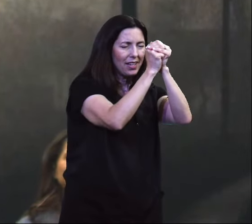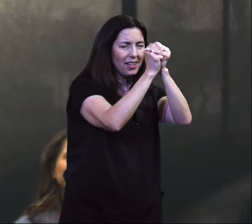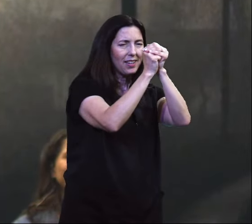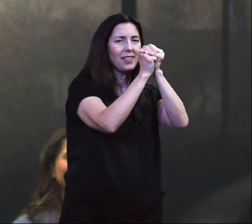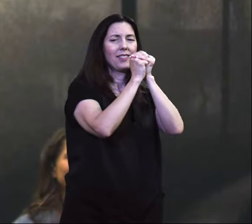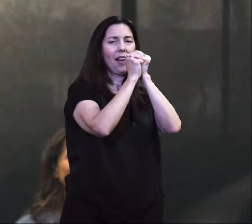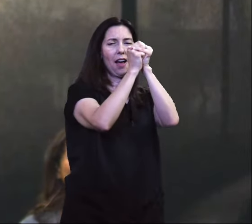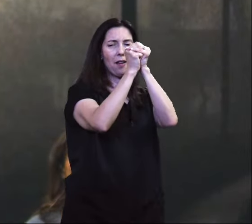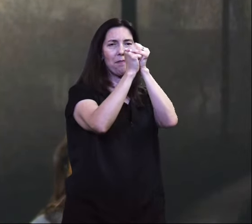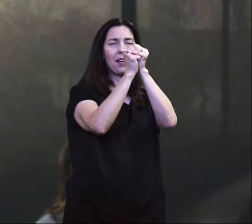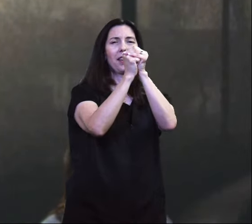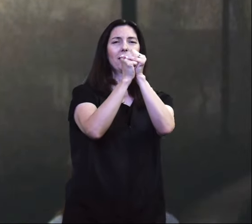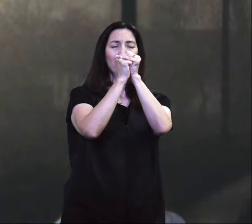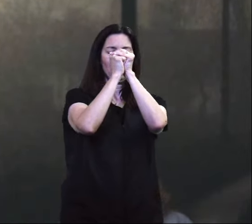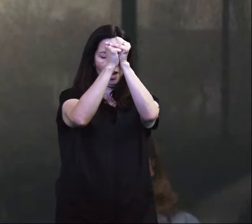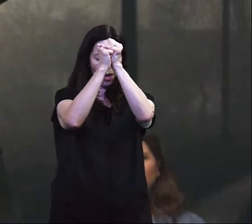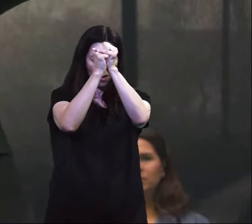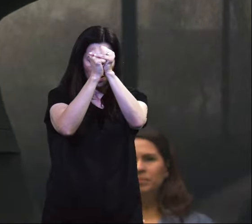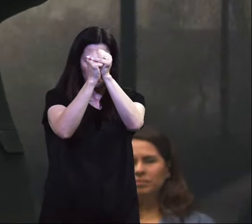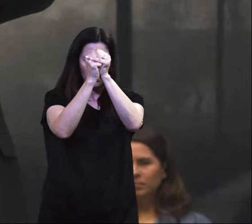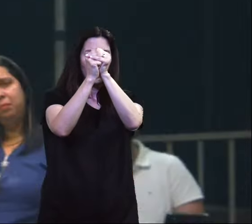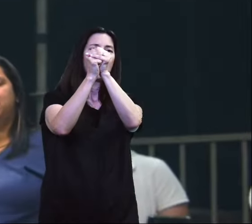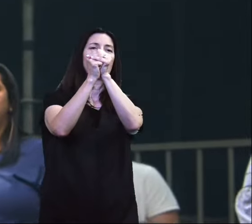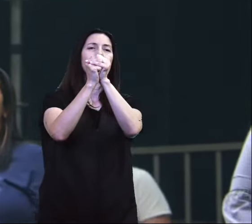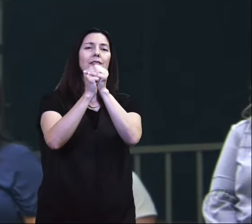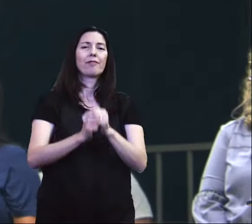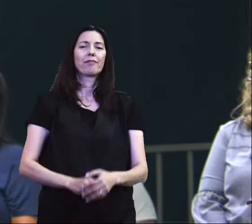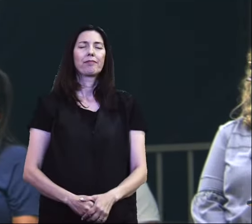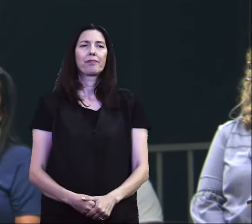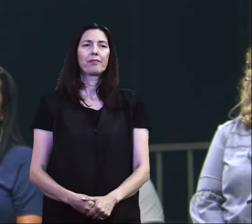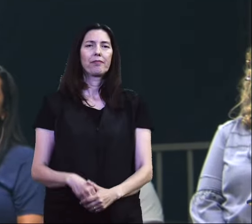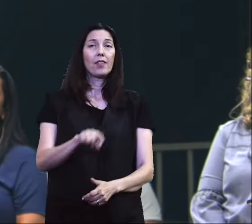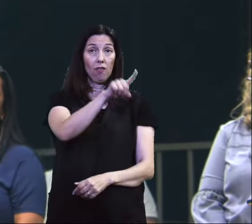Amém, amém e amém. Você crê nisso?